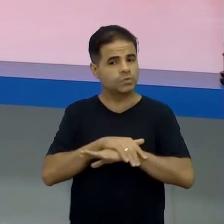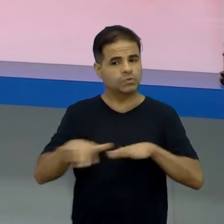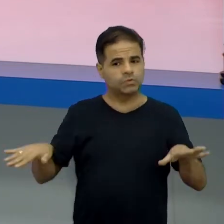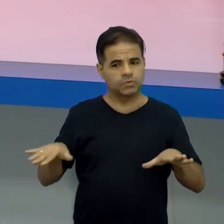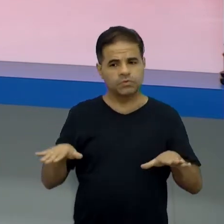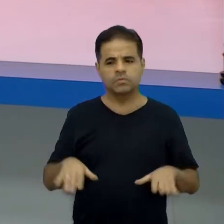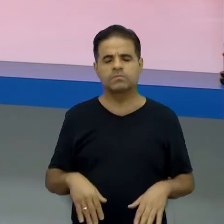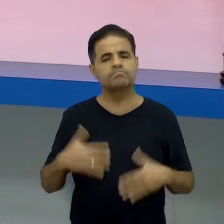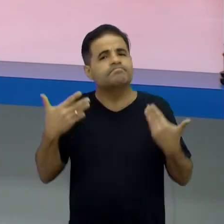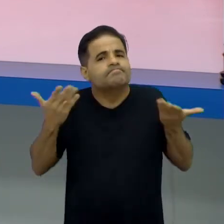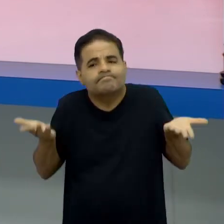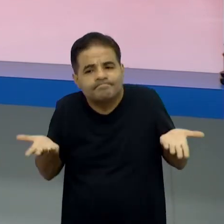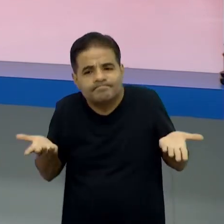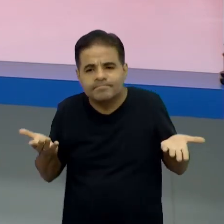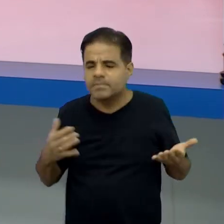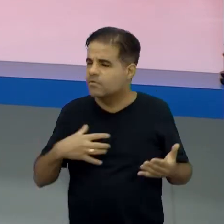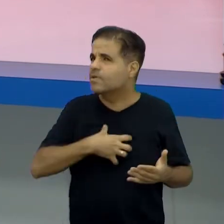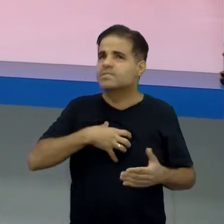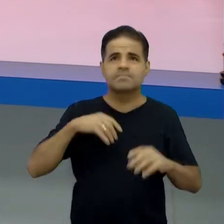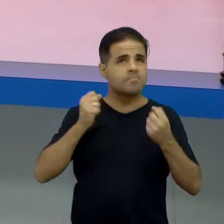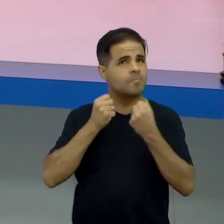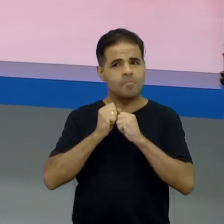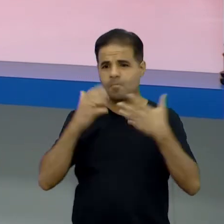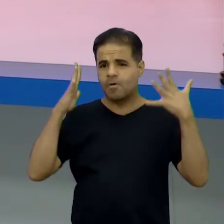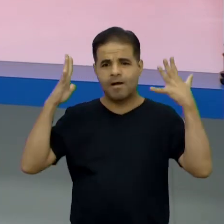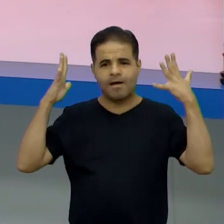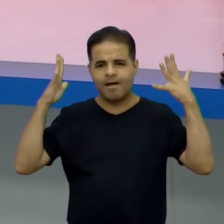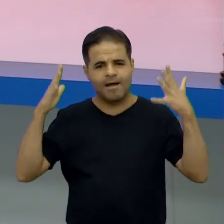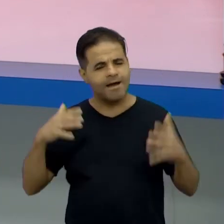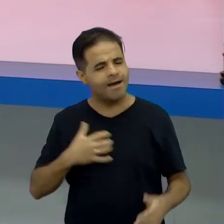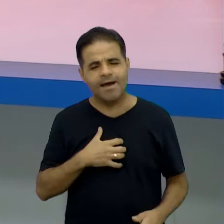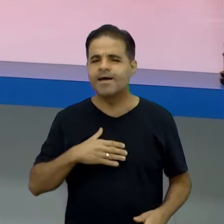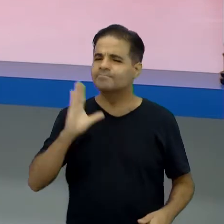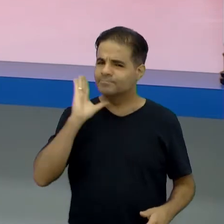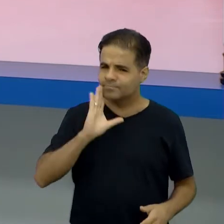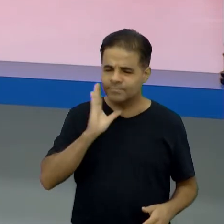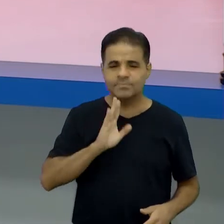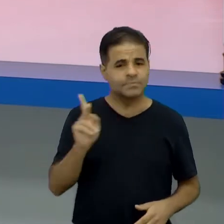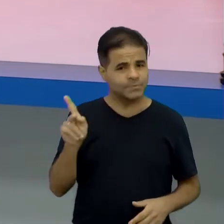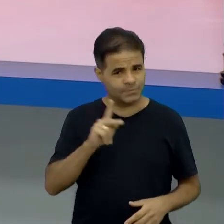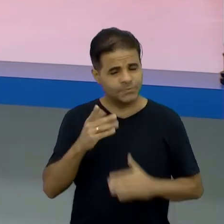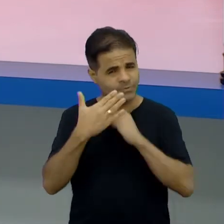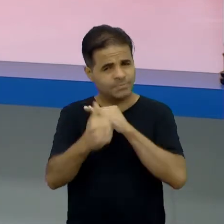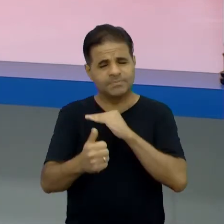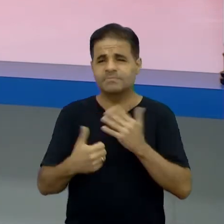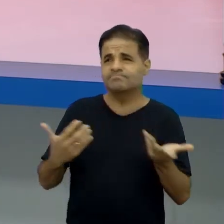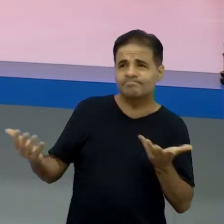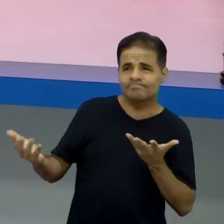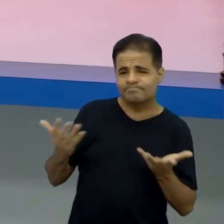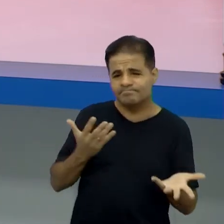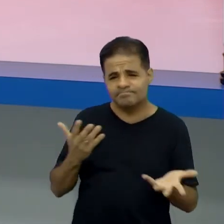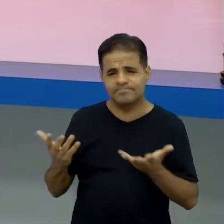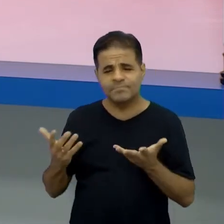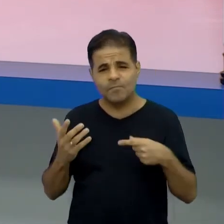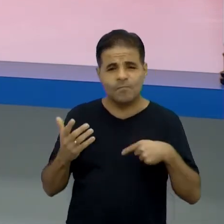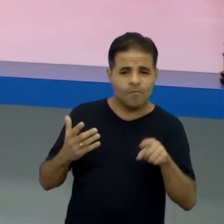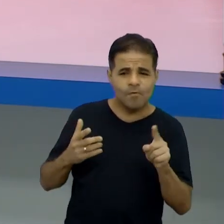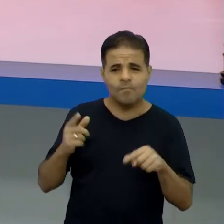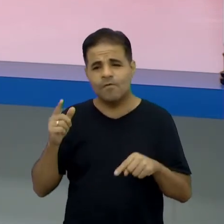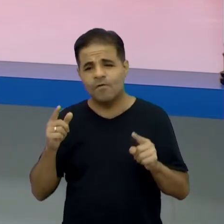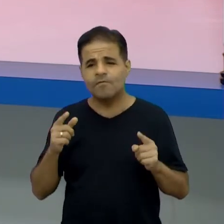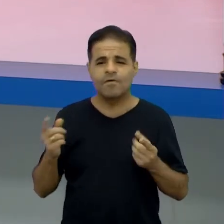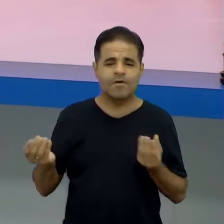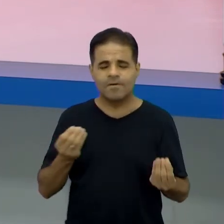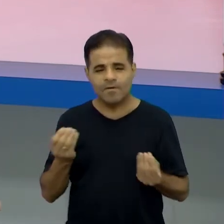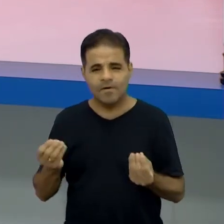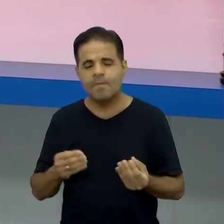eu saí assim encantado, né, porque a professora chamou, no princípio você fica meio reticente, não vou, enfim,